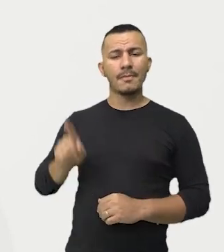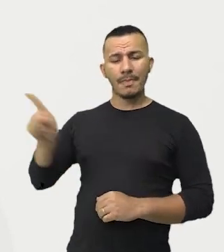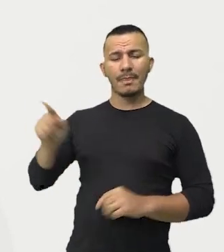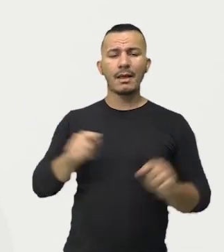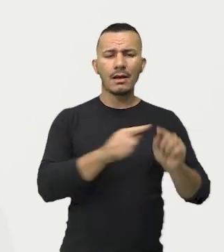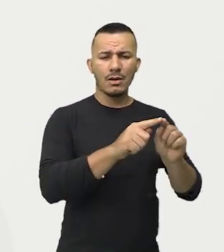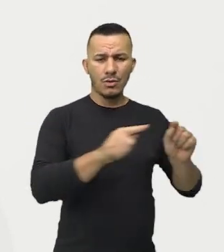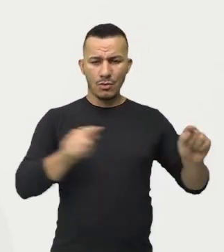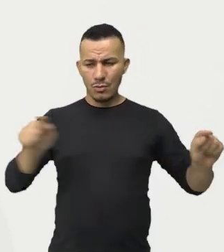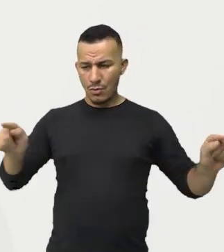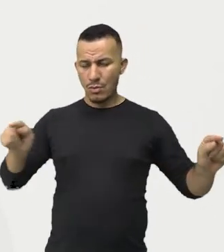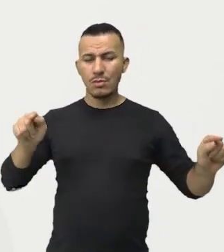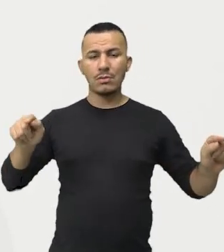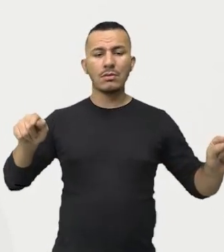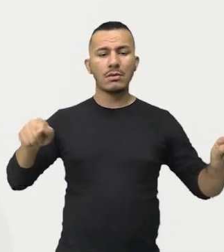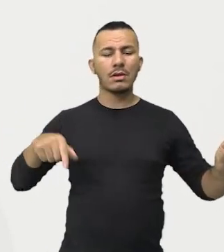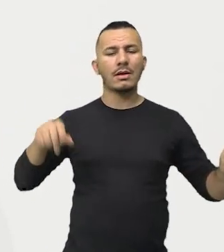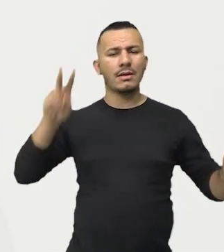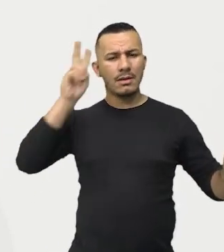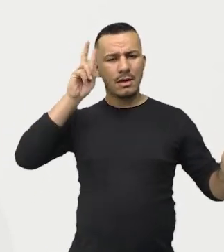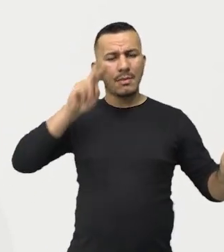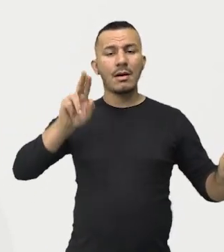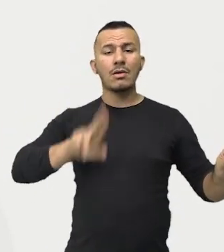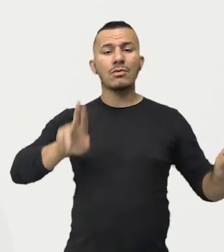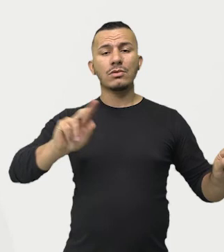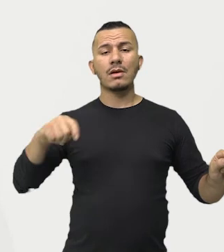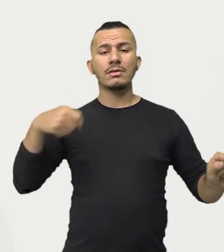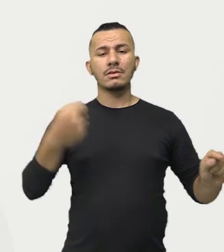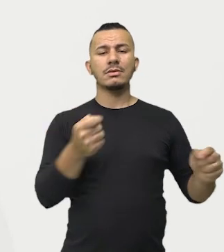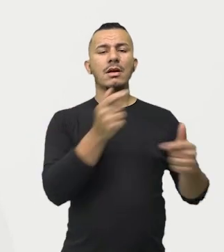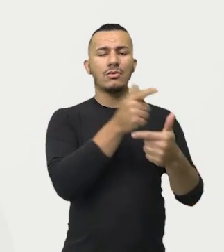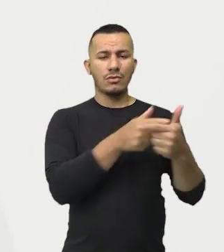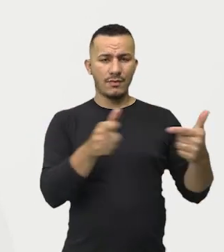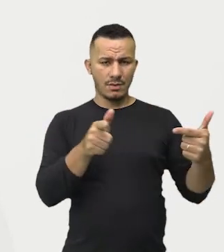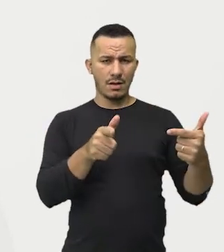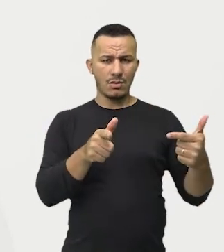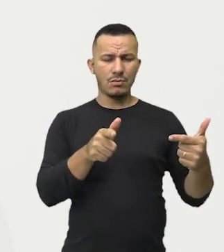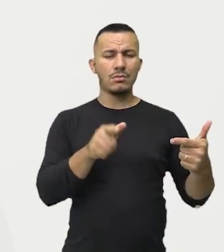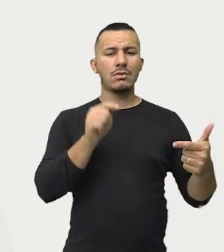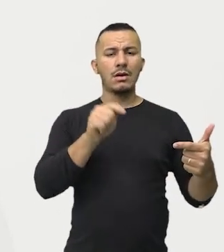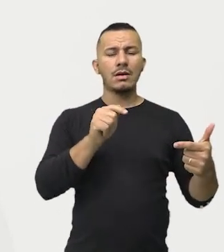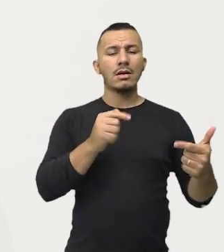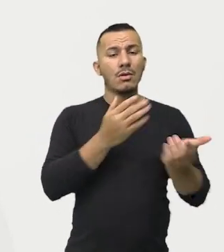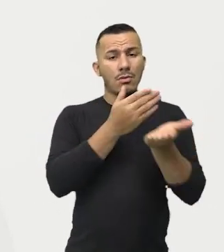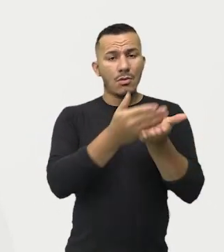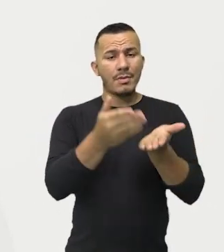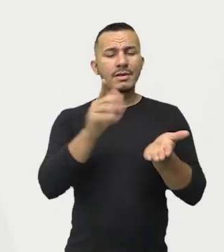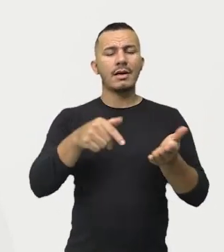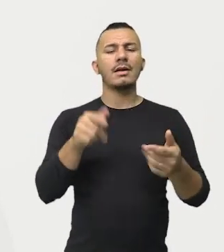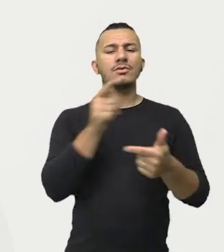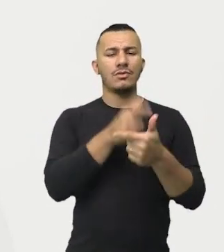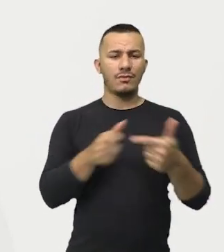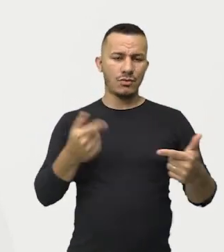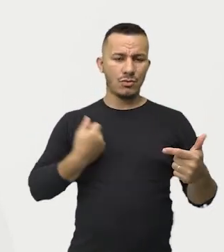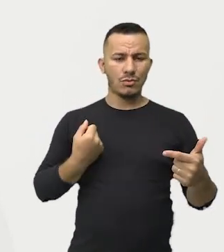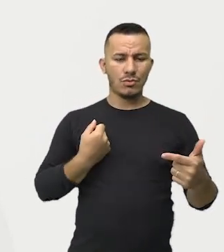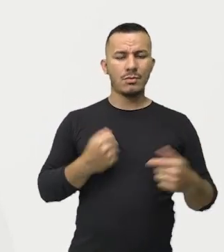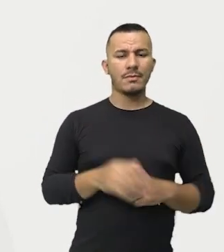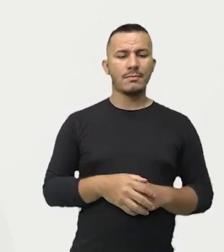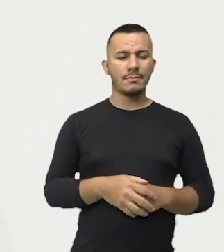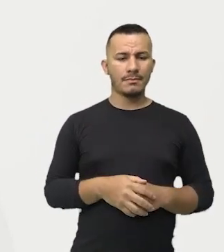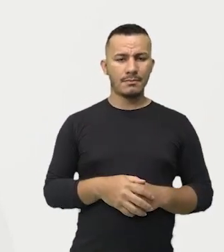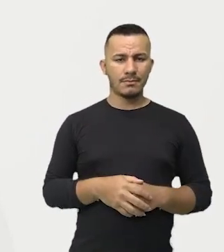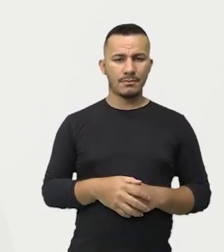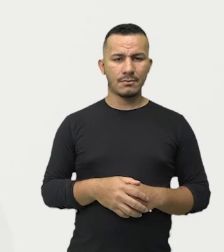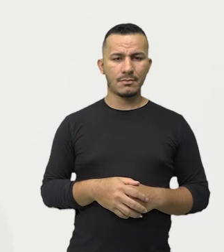sobre 2 usando a ideia de divisão, né, de transformá-lo para decimal. Primeiro passo, divide o